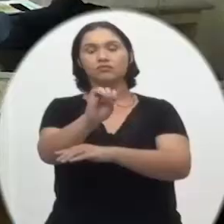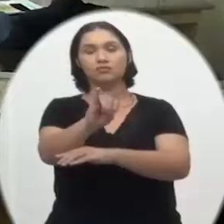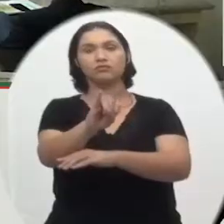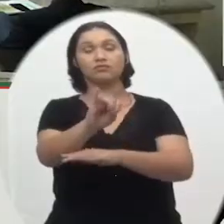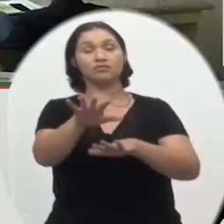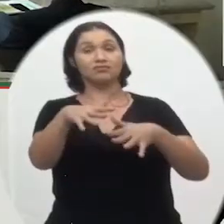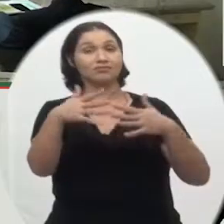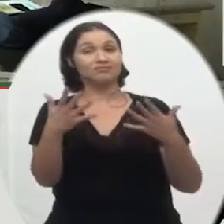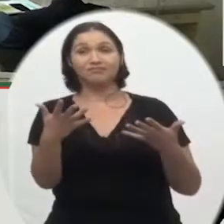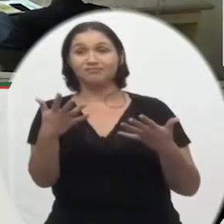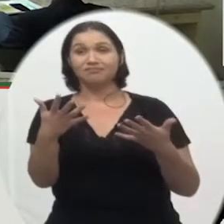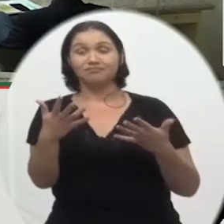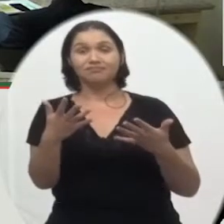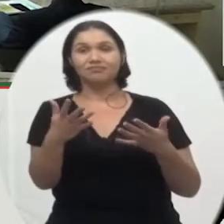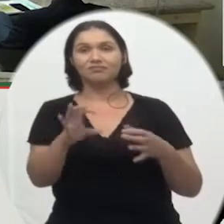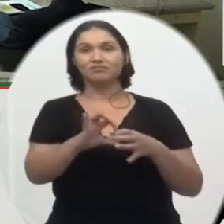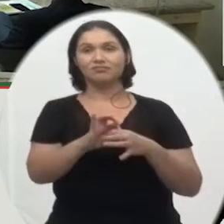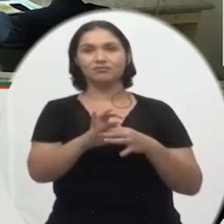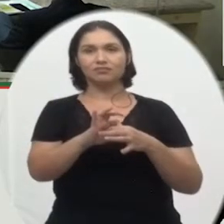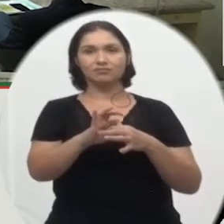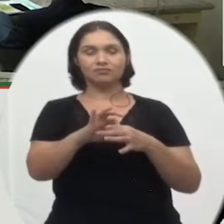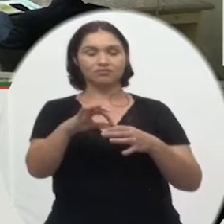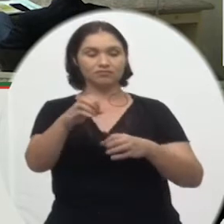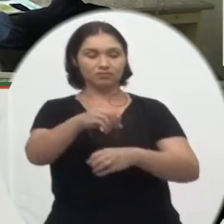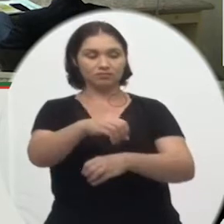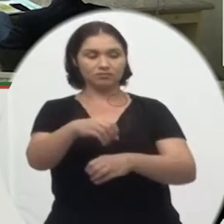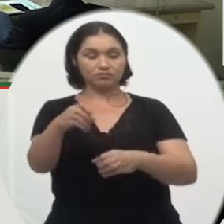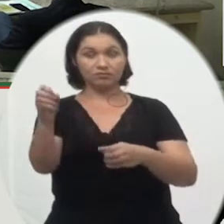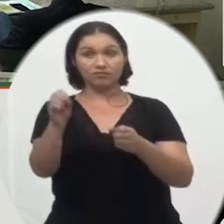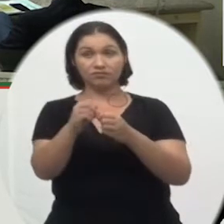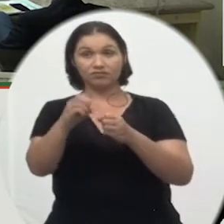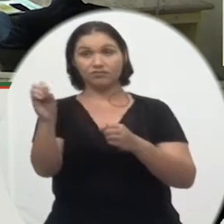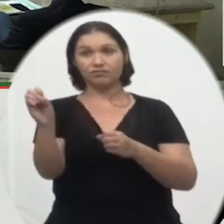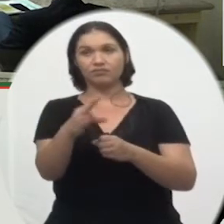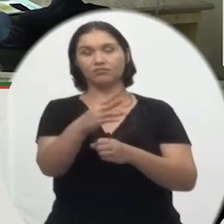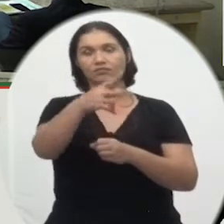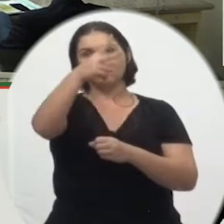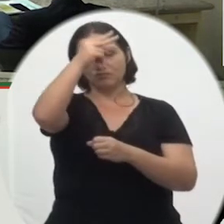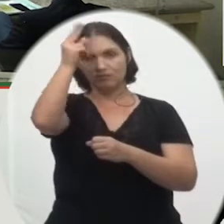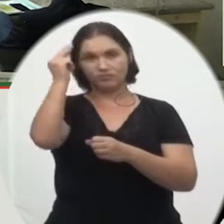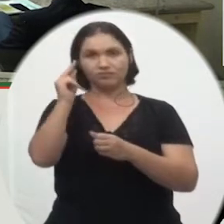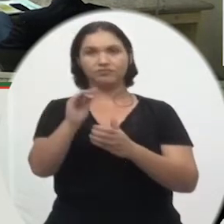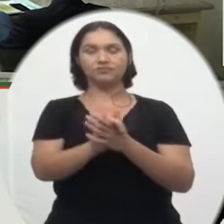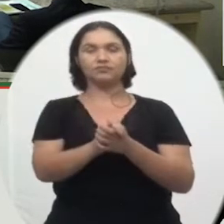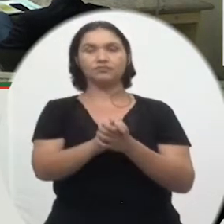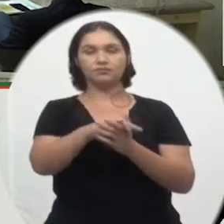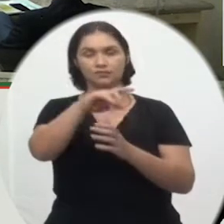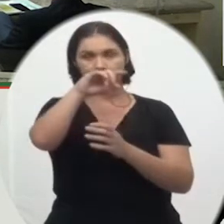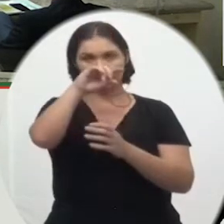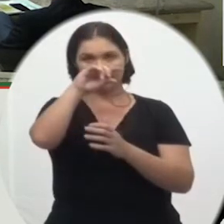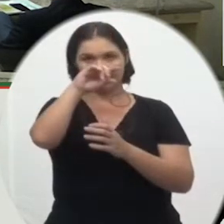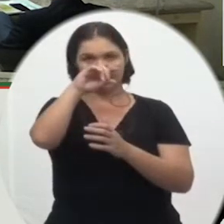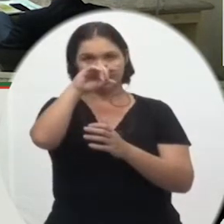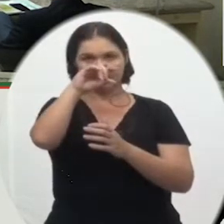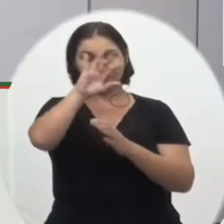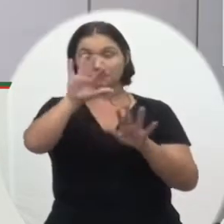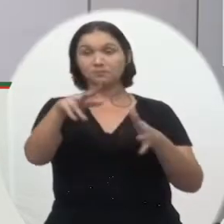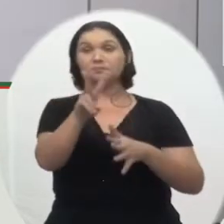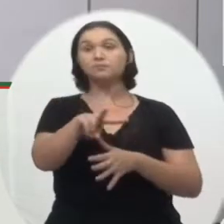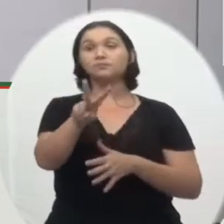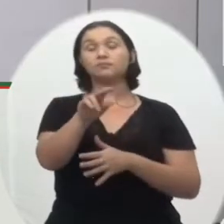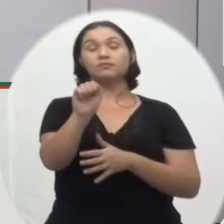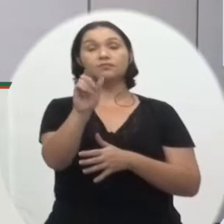última rua aberta por um prefeito, nova. Então, essa seria um achado ele fazer isso. O vereador Ademir, não, então, assim, se existe